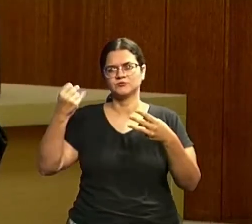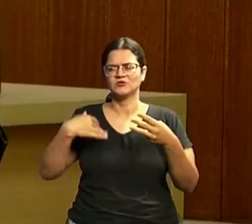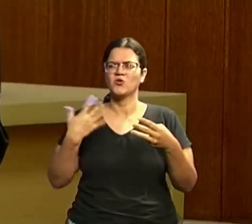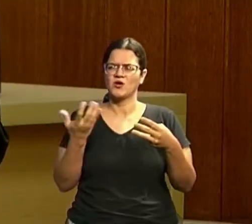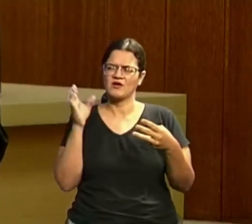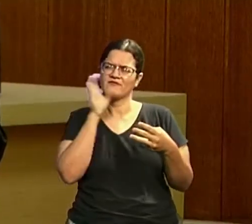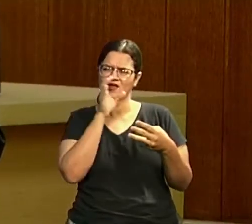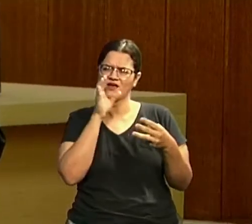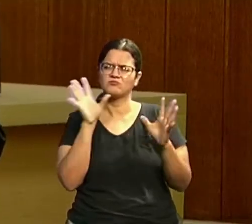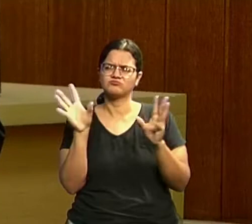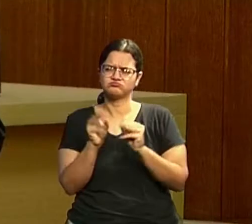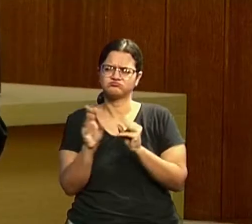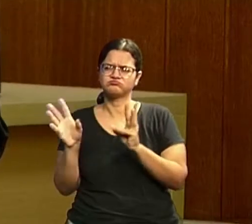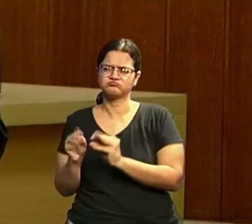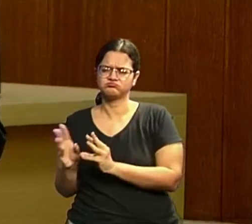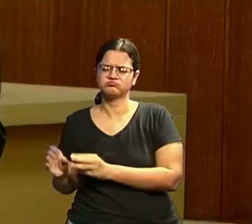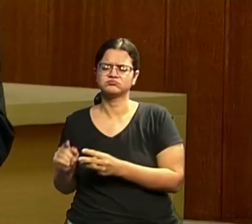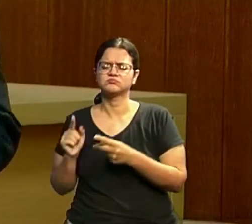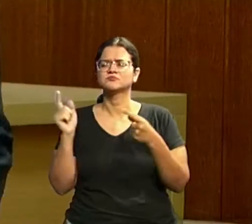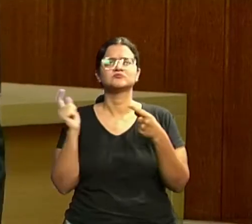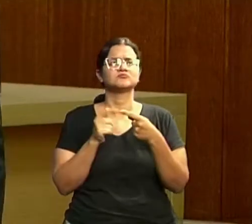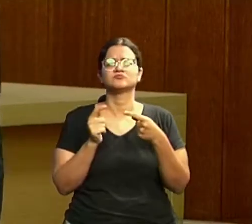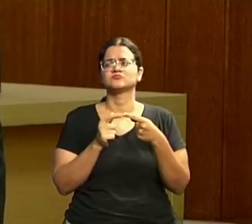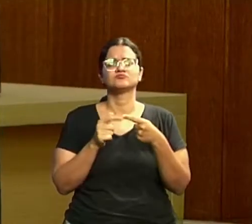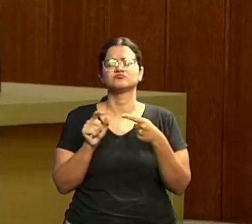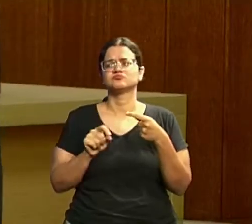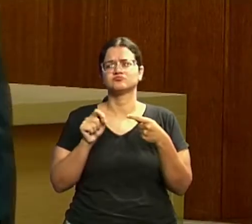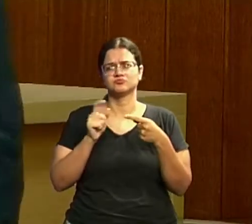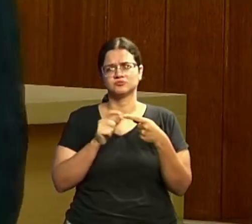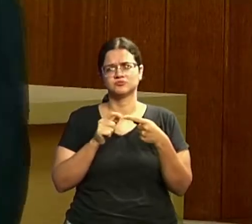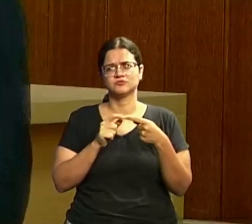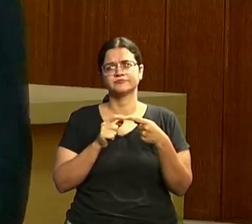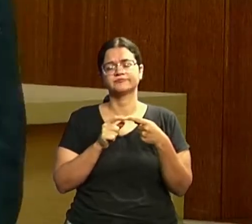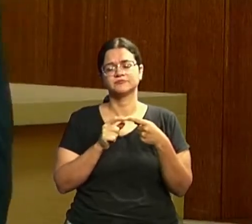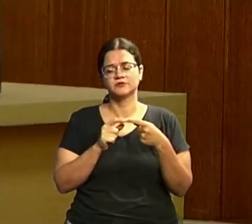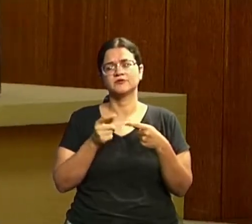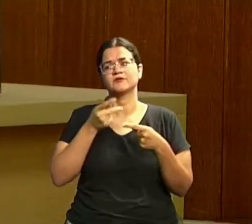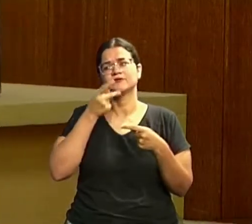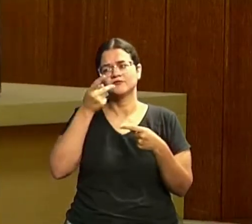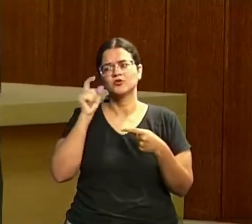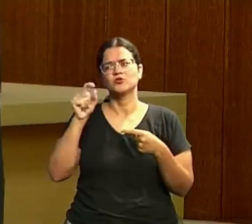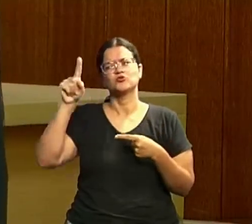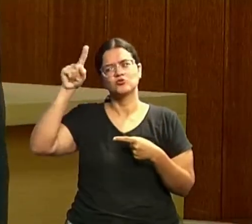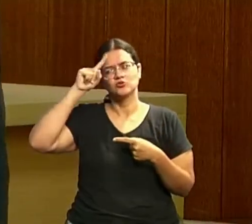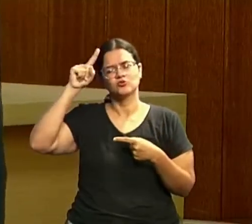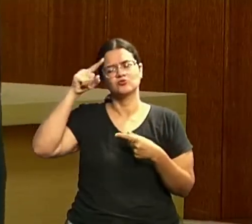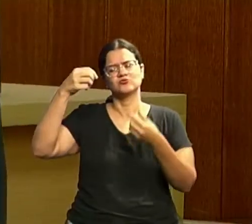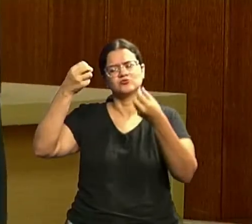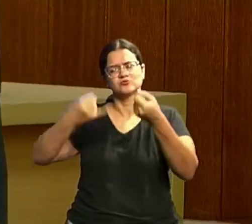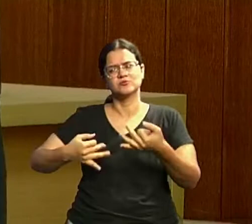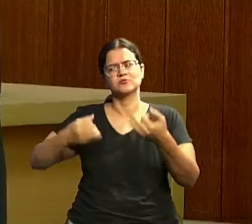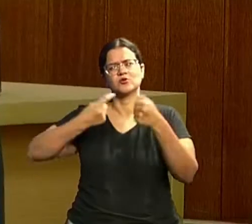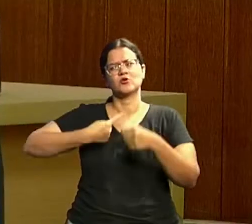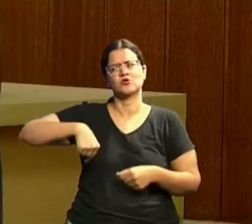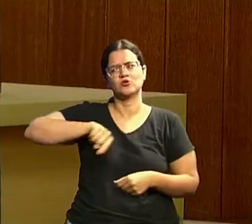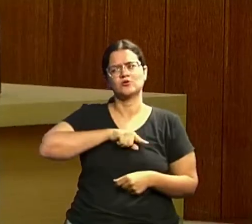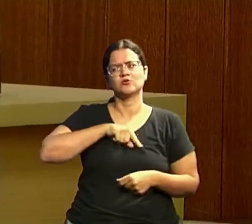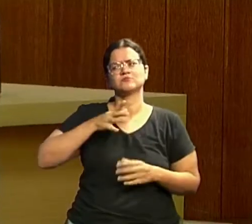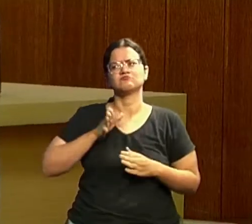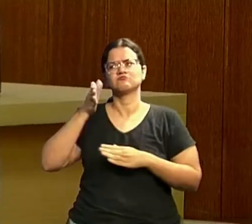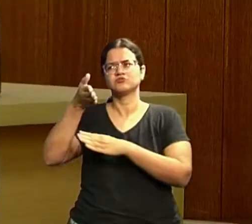bem breve nas questões levantadas. A primeira delas é passar o relato diário que nós estamos